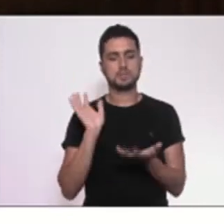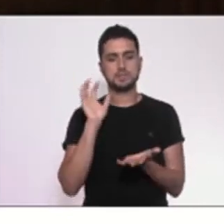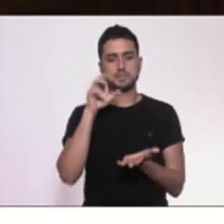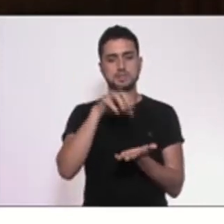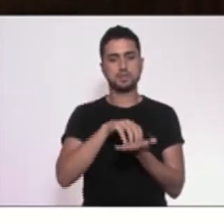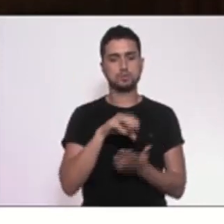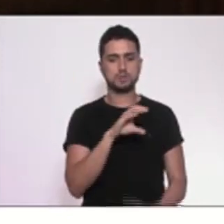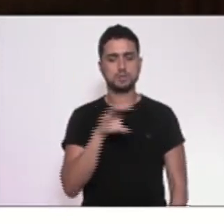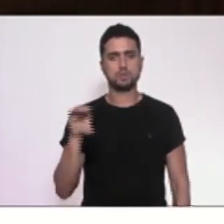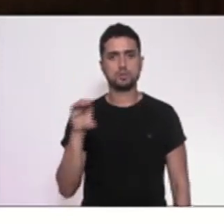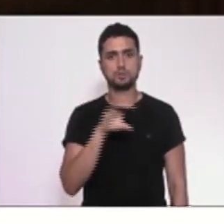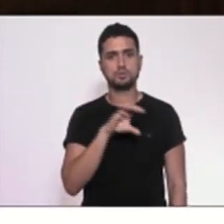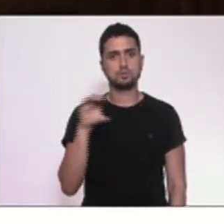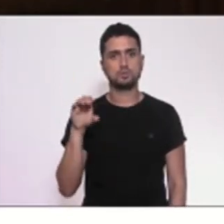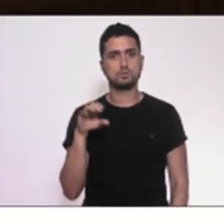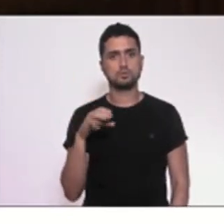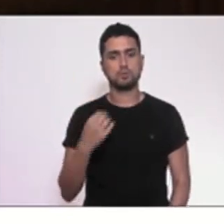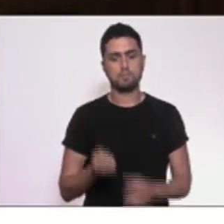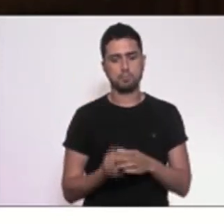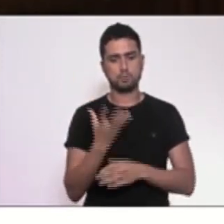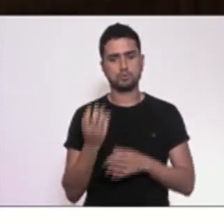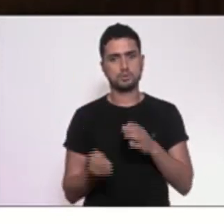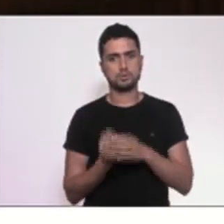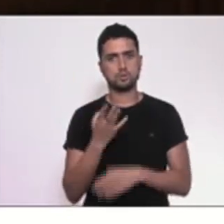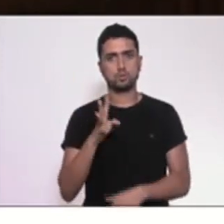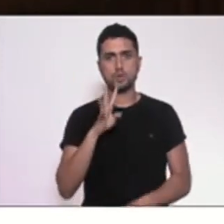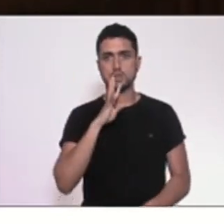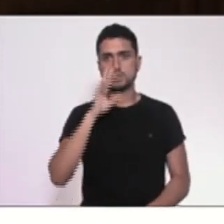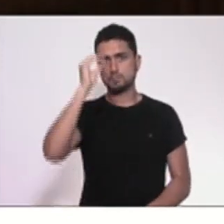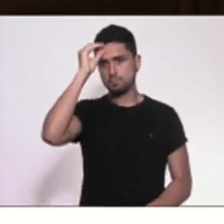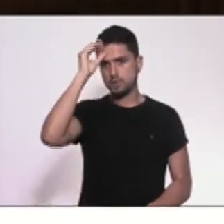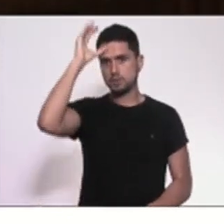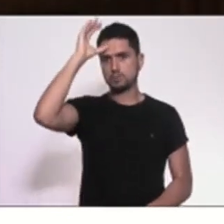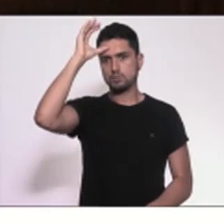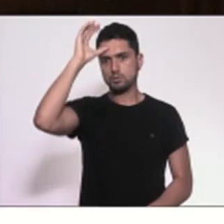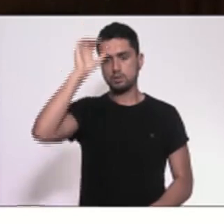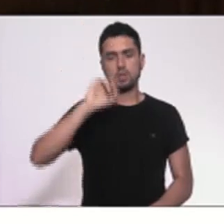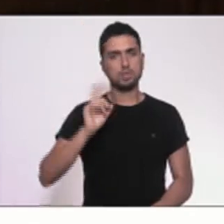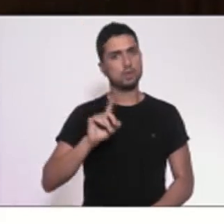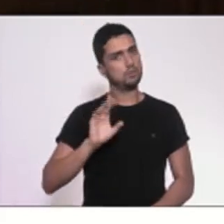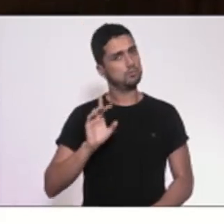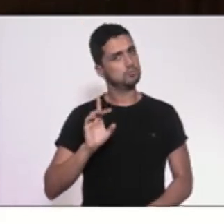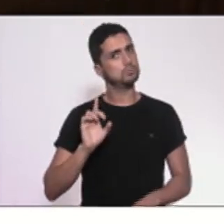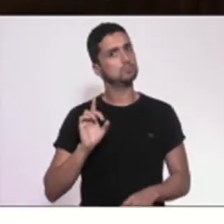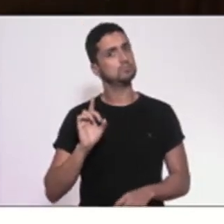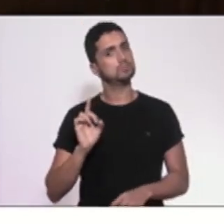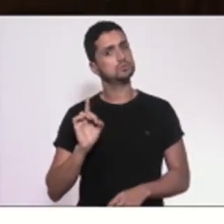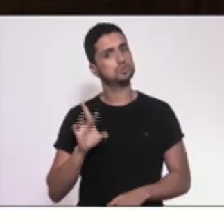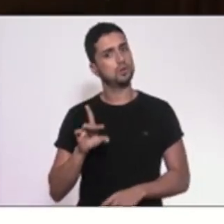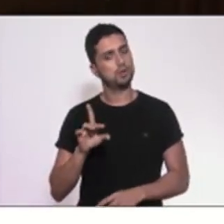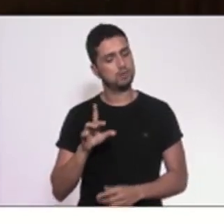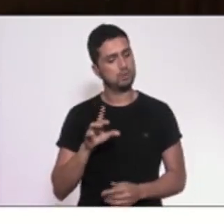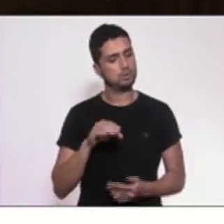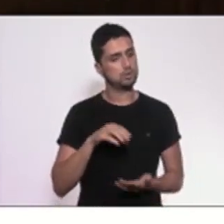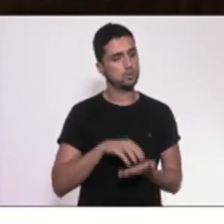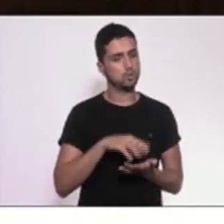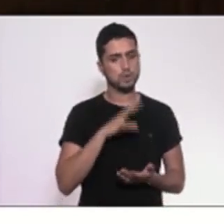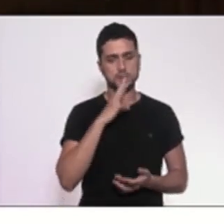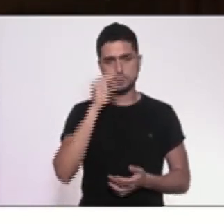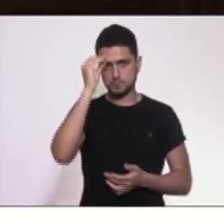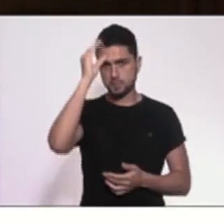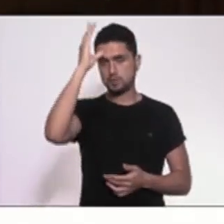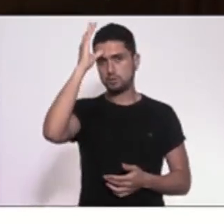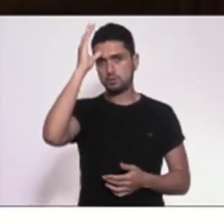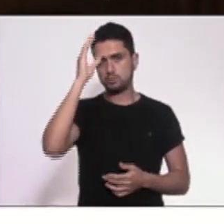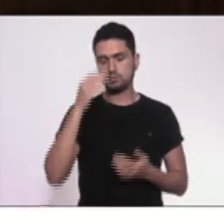produção de conhecimento. Não só os centros de produção de conhecimento mais abertos à participação da